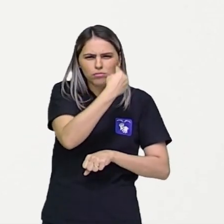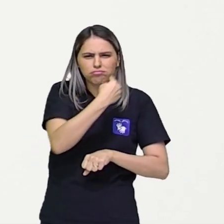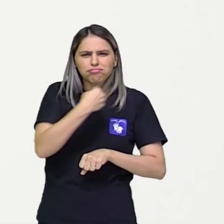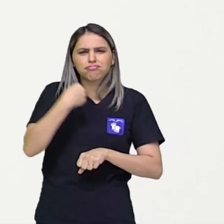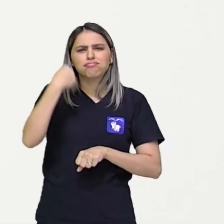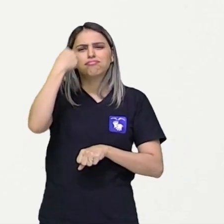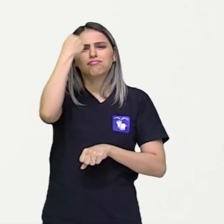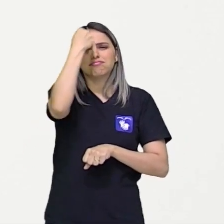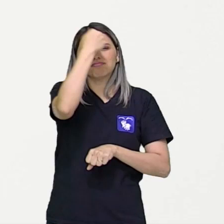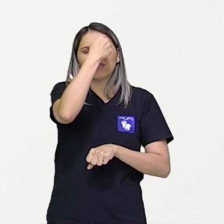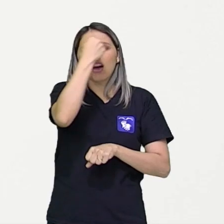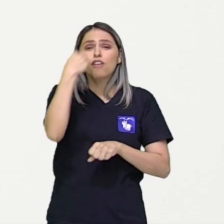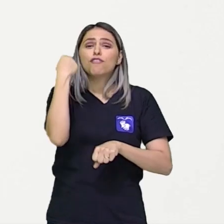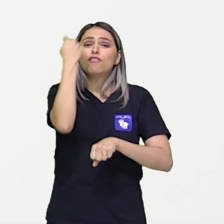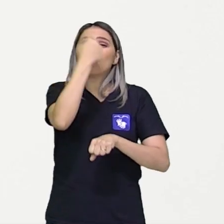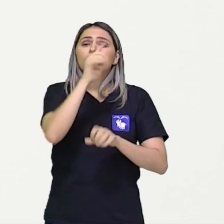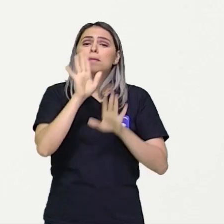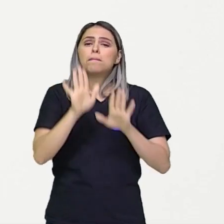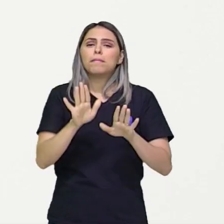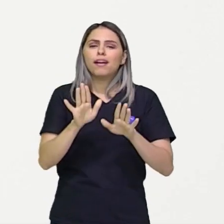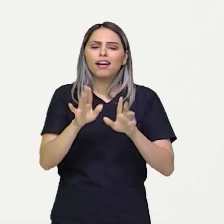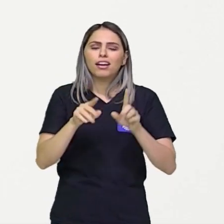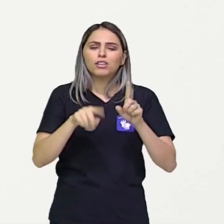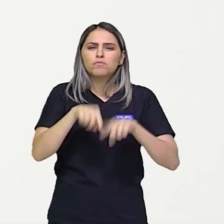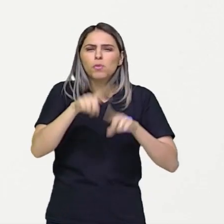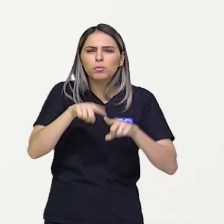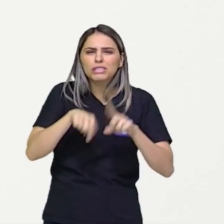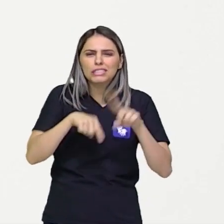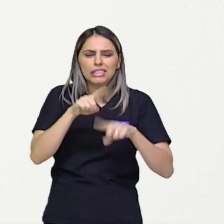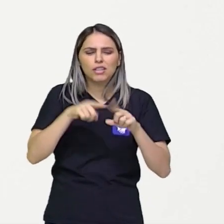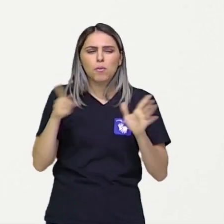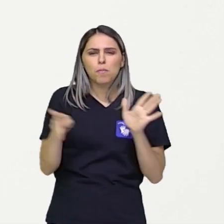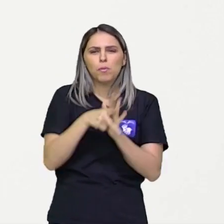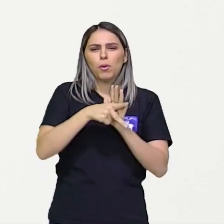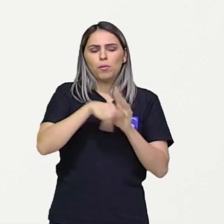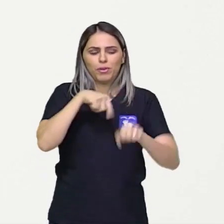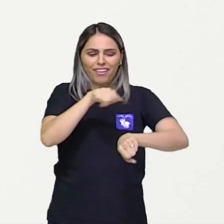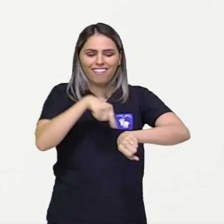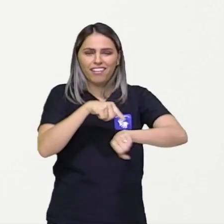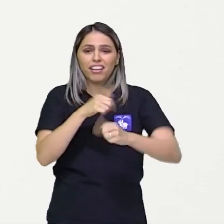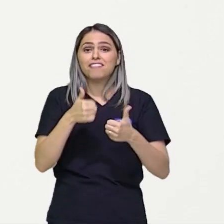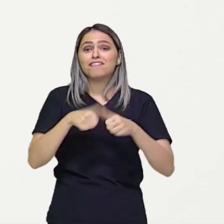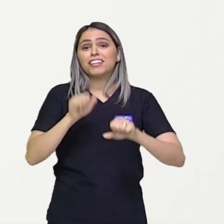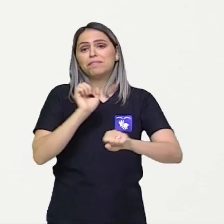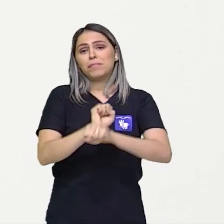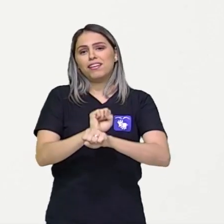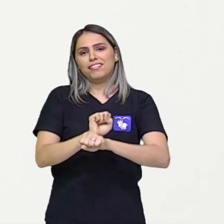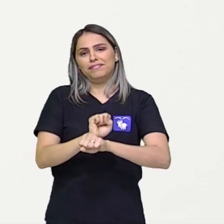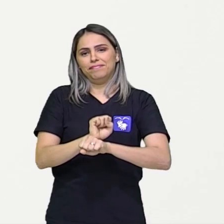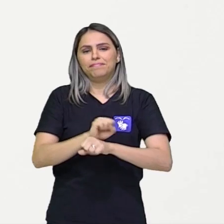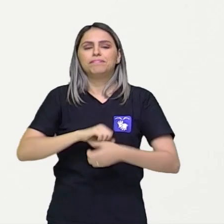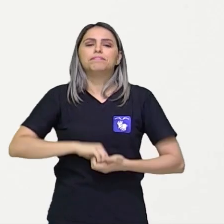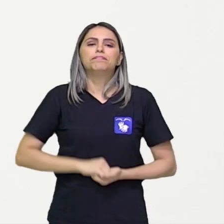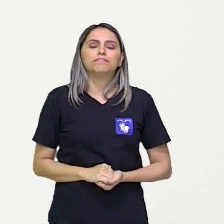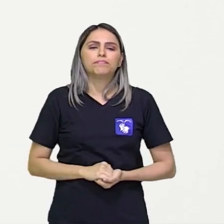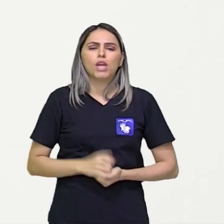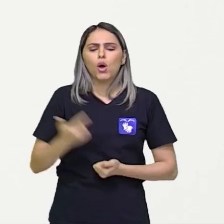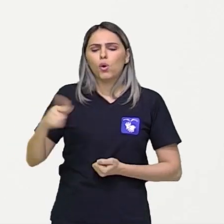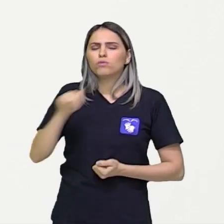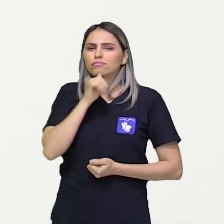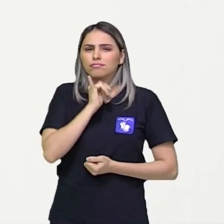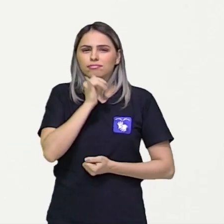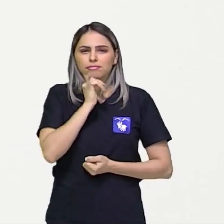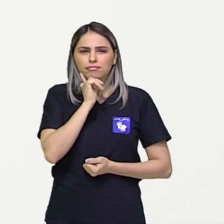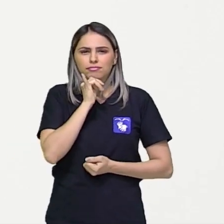volta. Mas só que o relógio ele sai do lugar? Ele não sai. Olha só outro exemplo. O que é o